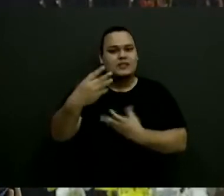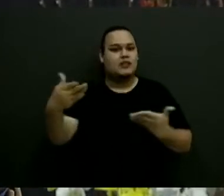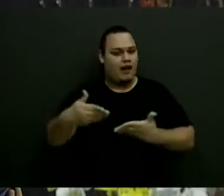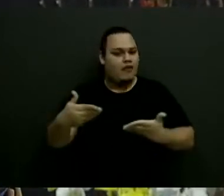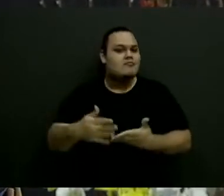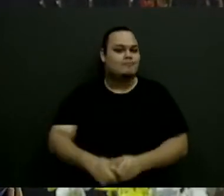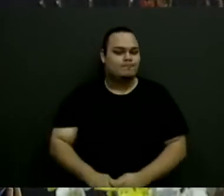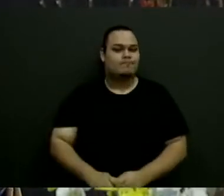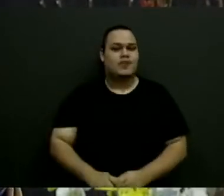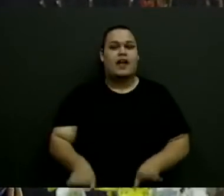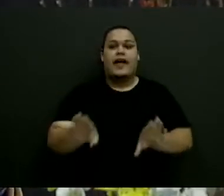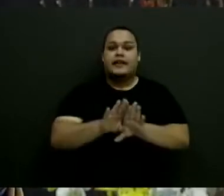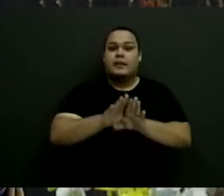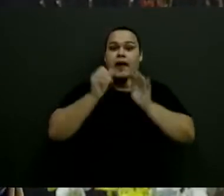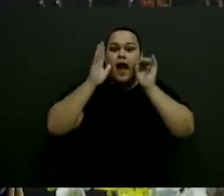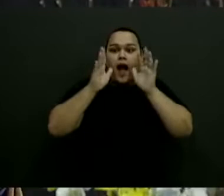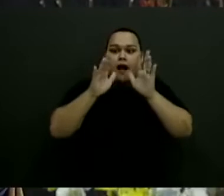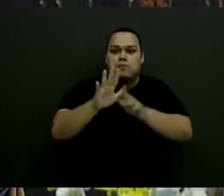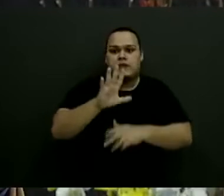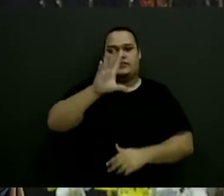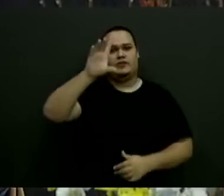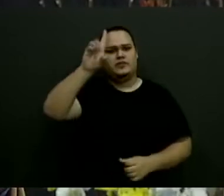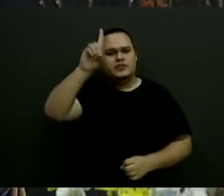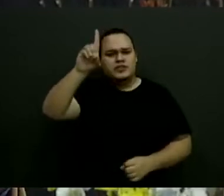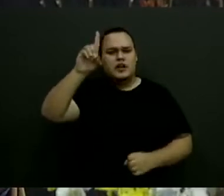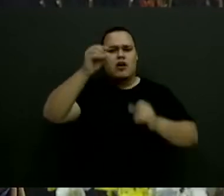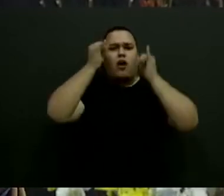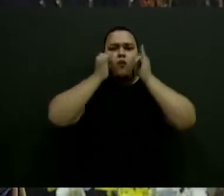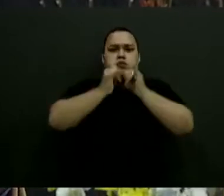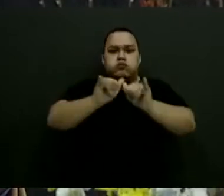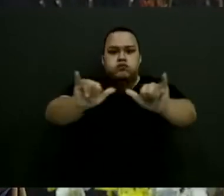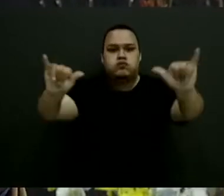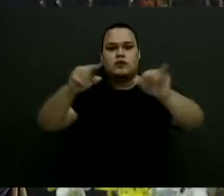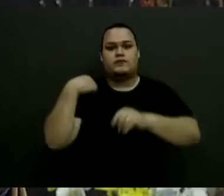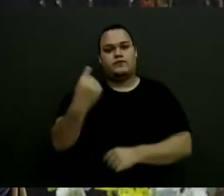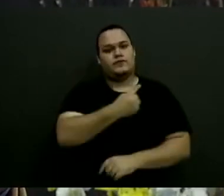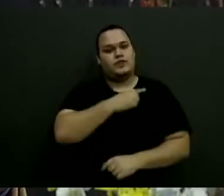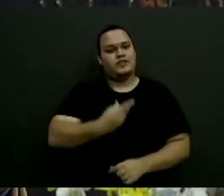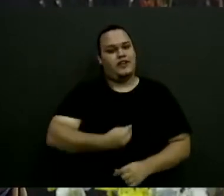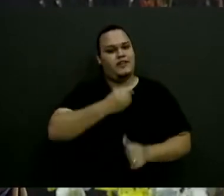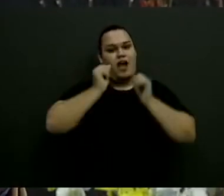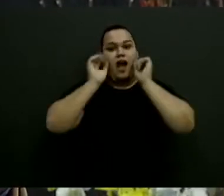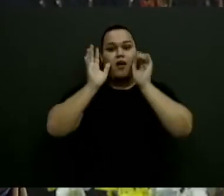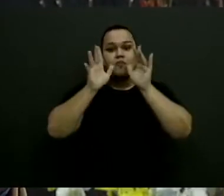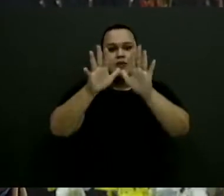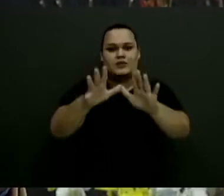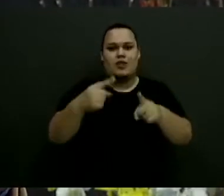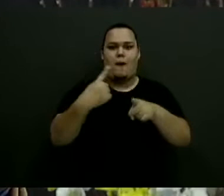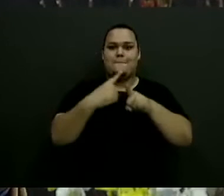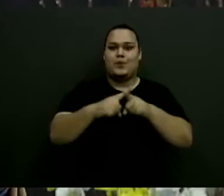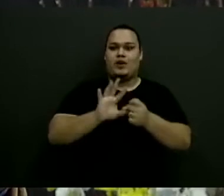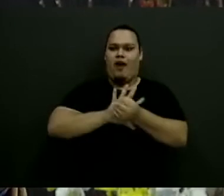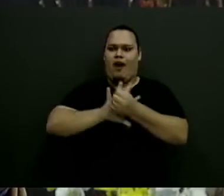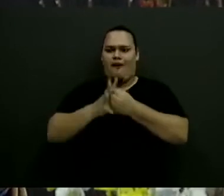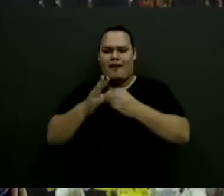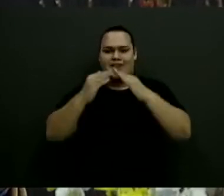nós, e outra sobre a bênção que ele liberou sobre nossas vidas. Quando passar essa pandemia, se prepare,